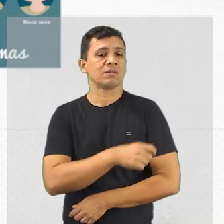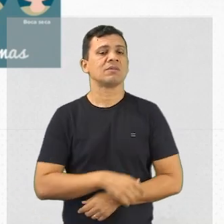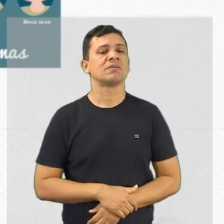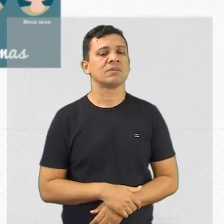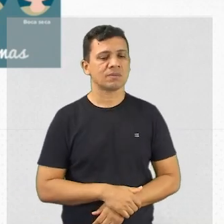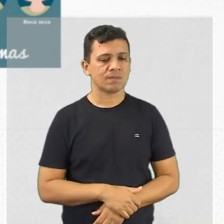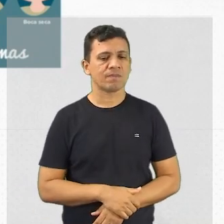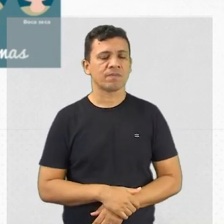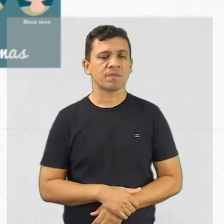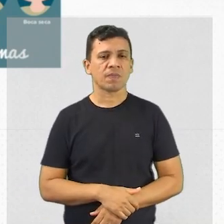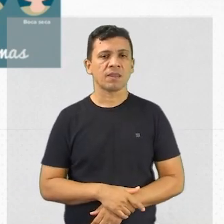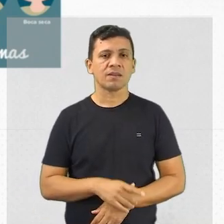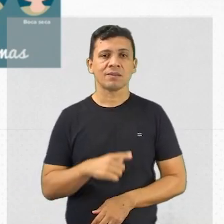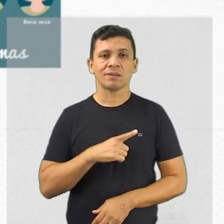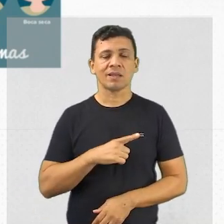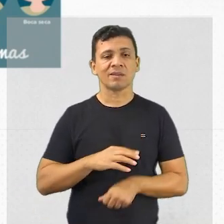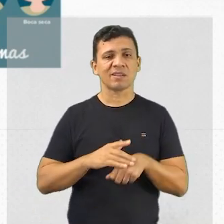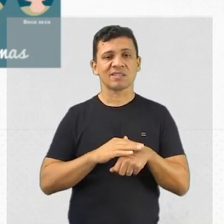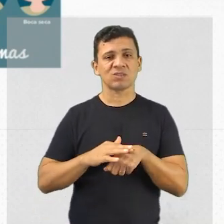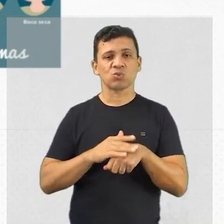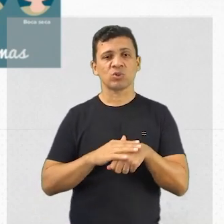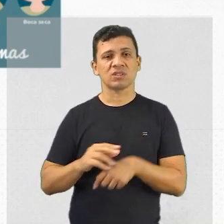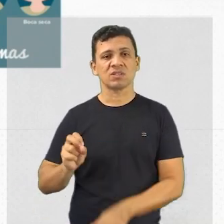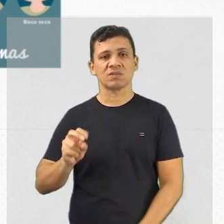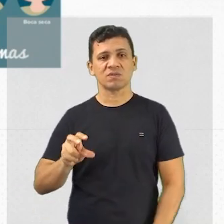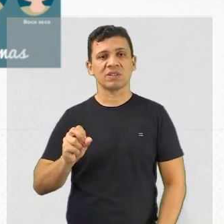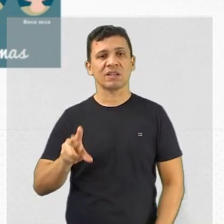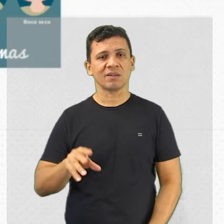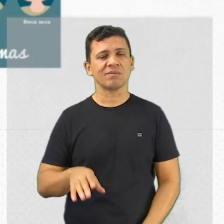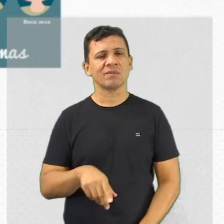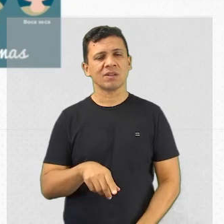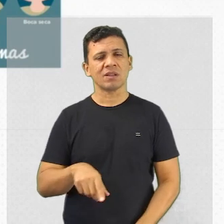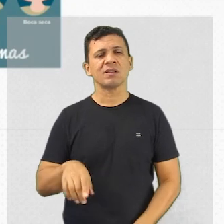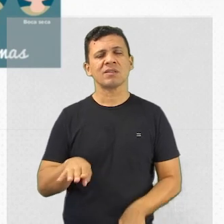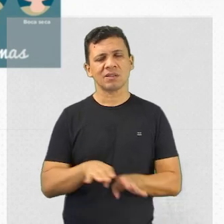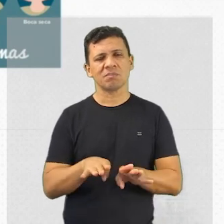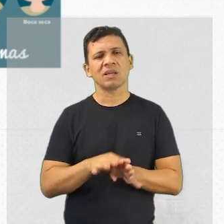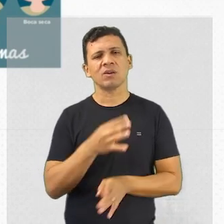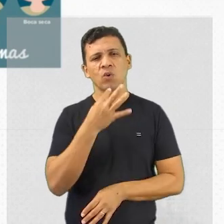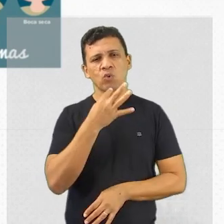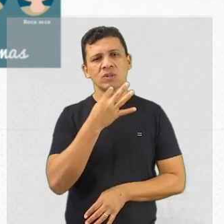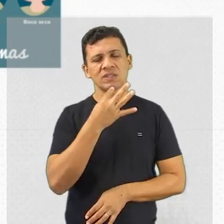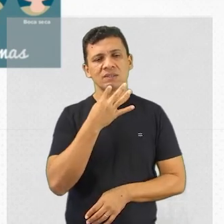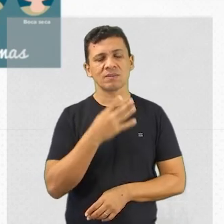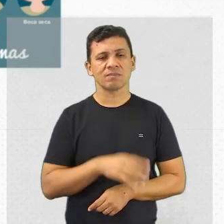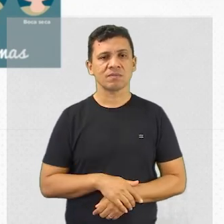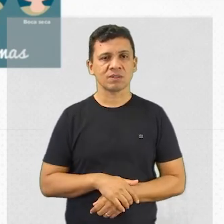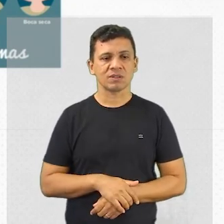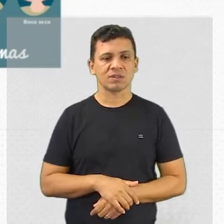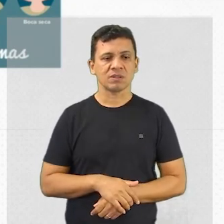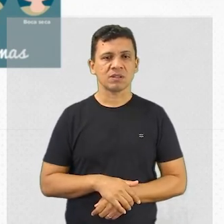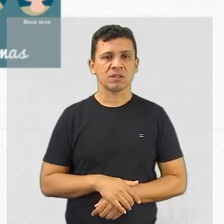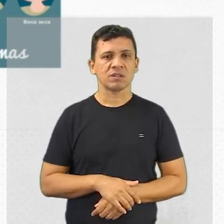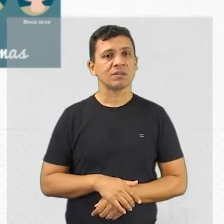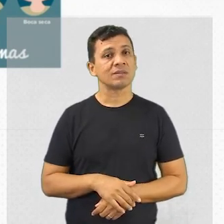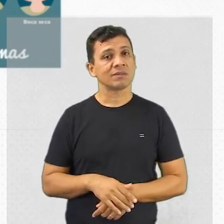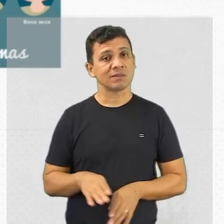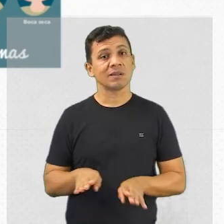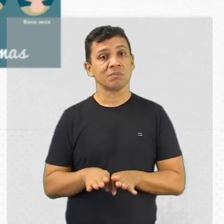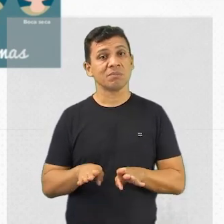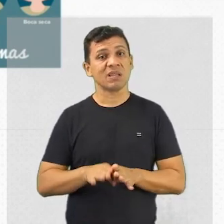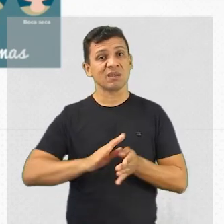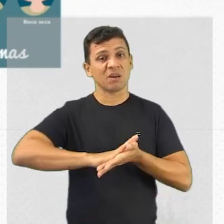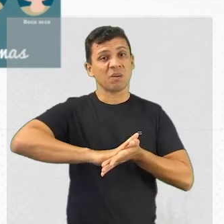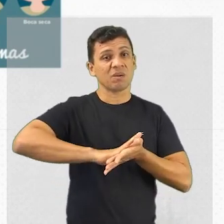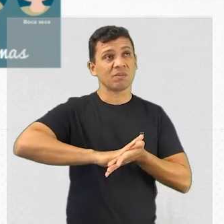E a gente tem essas doenças virais também, que são bem conhecidas, inclusive já foram, né, já foi motivo de preocupação